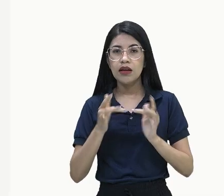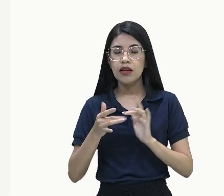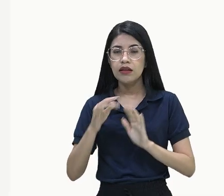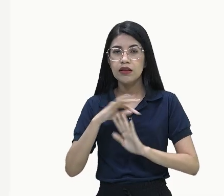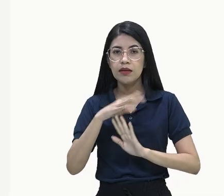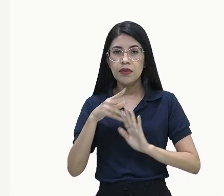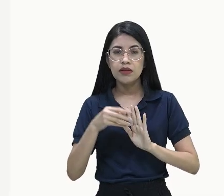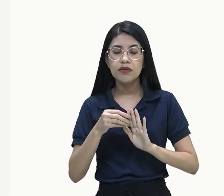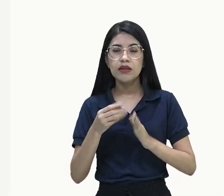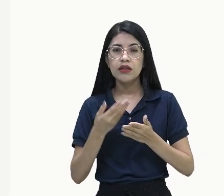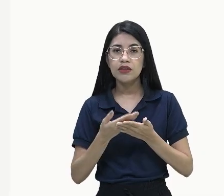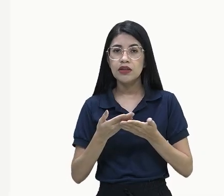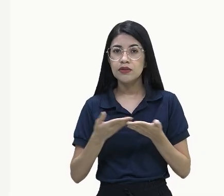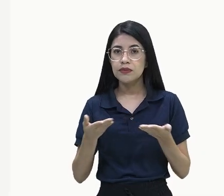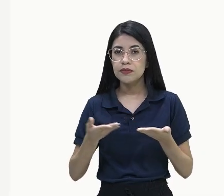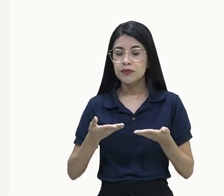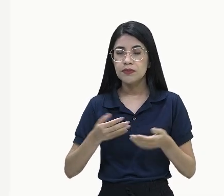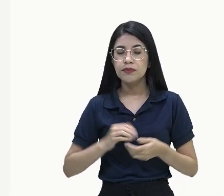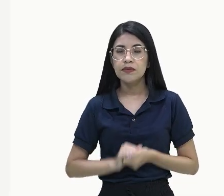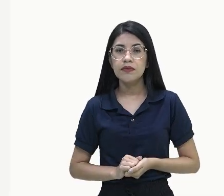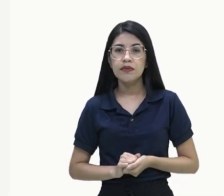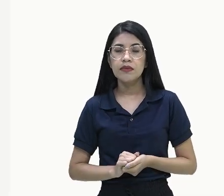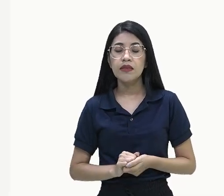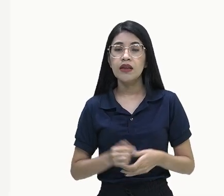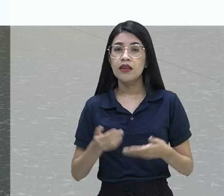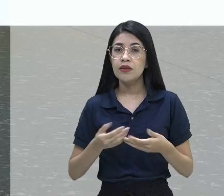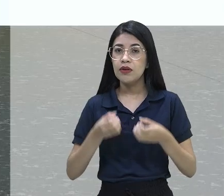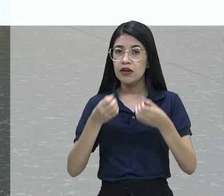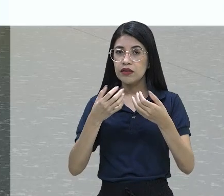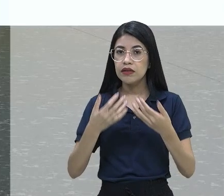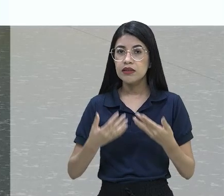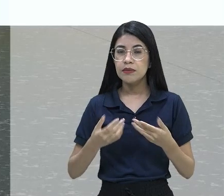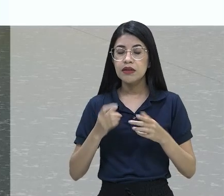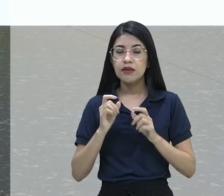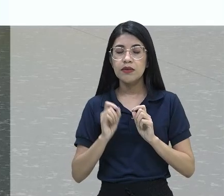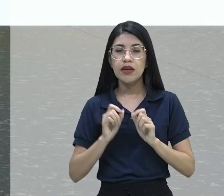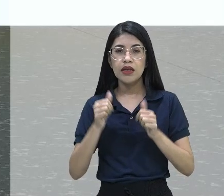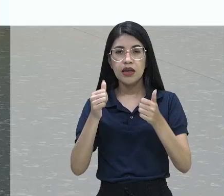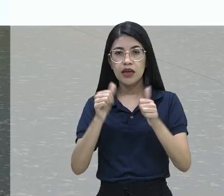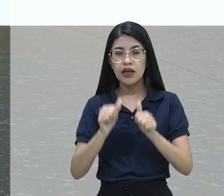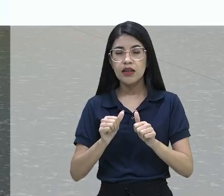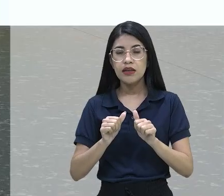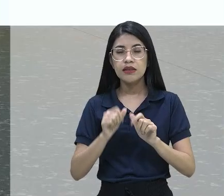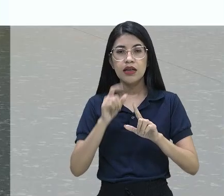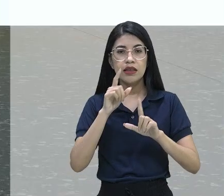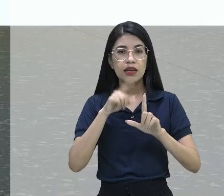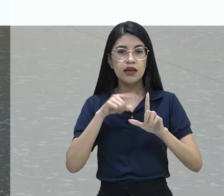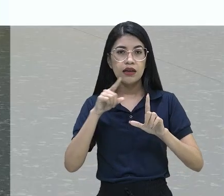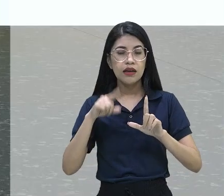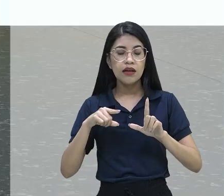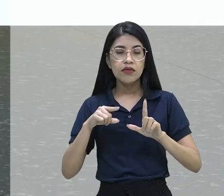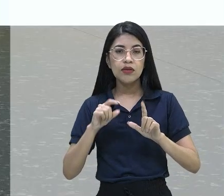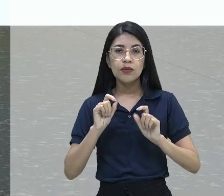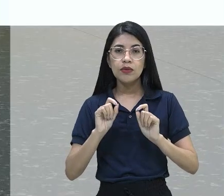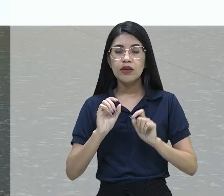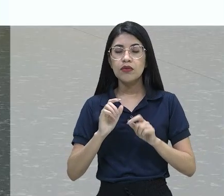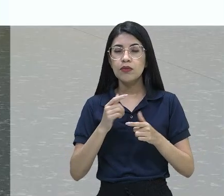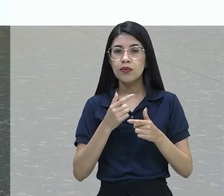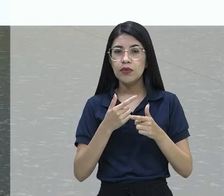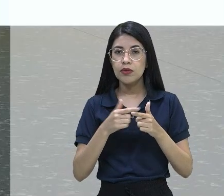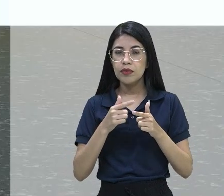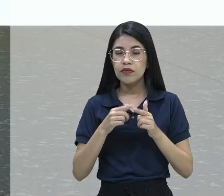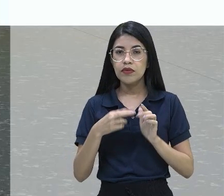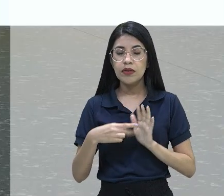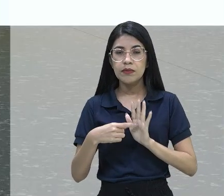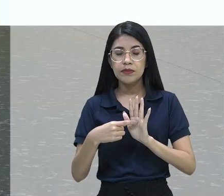aqui estudando, tá bom? E aí, pessoal, vamos fazer aqui uma análise do gráfico, uma análise dessa situação, problema,